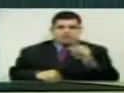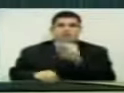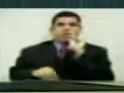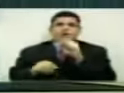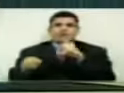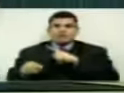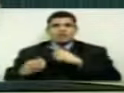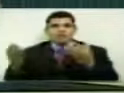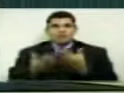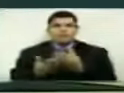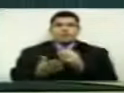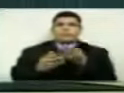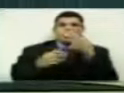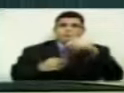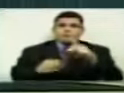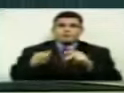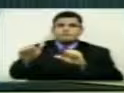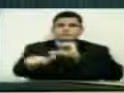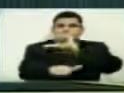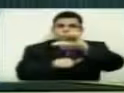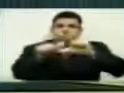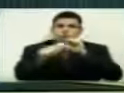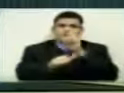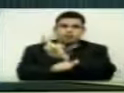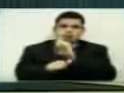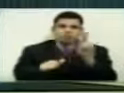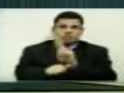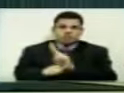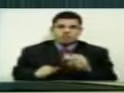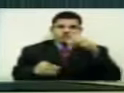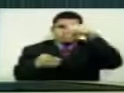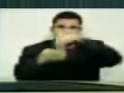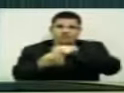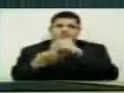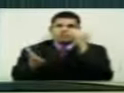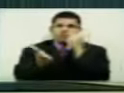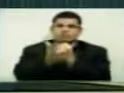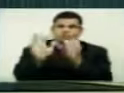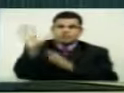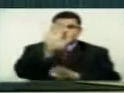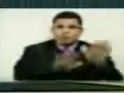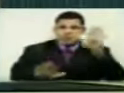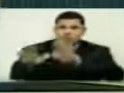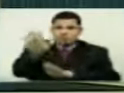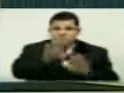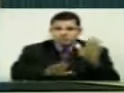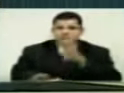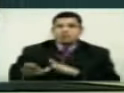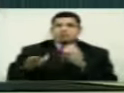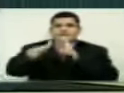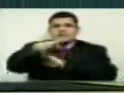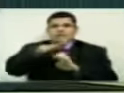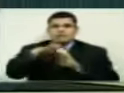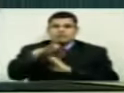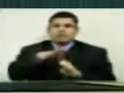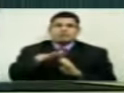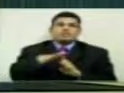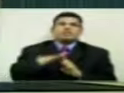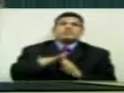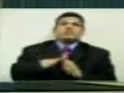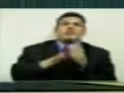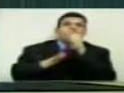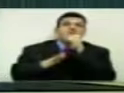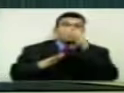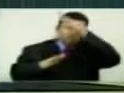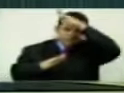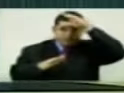O que houve foi uma mudança interna no controle acionário da empresa Águas do